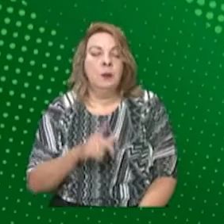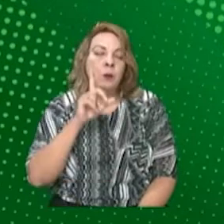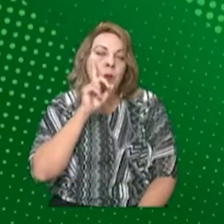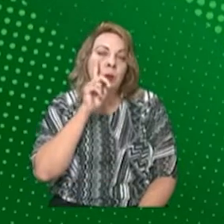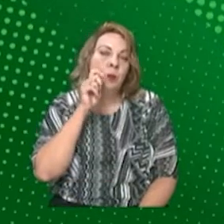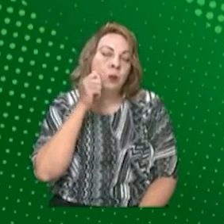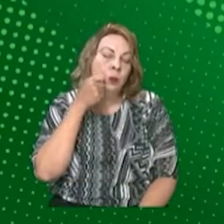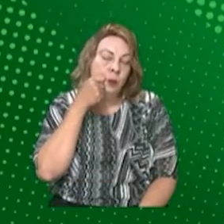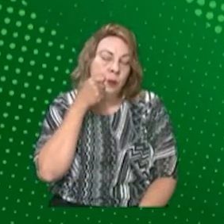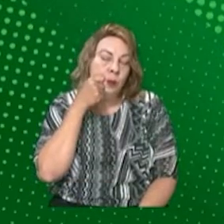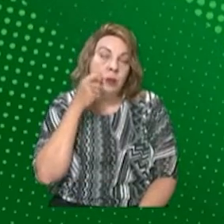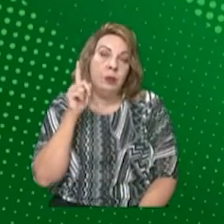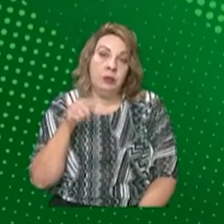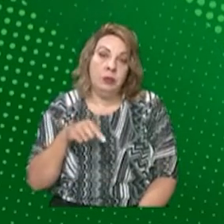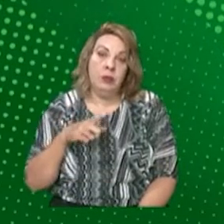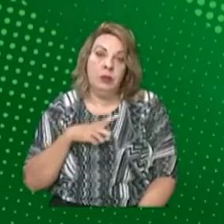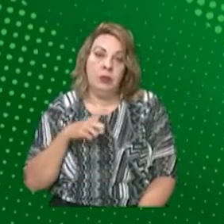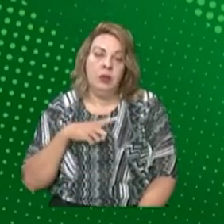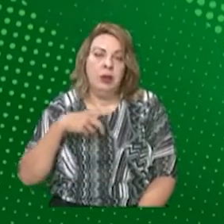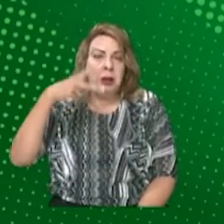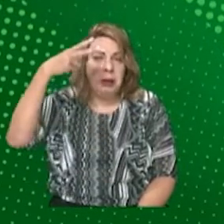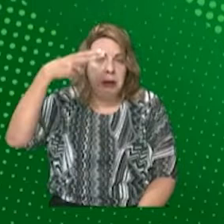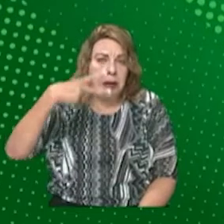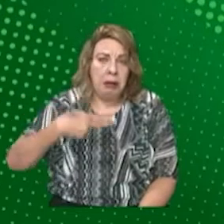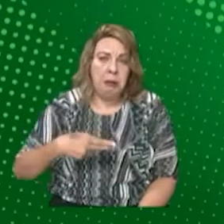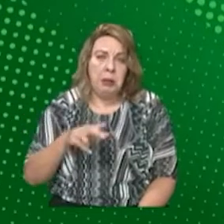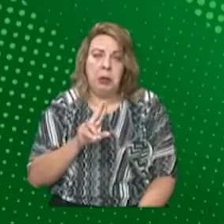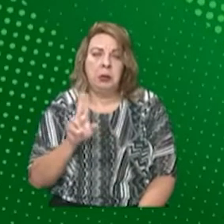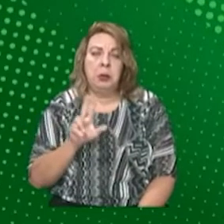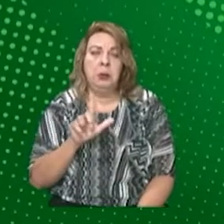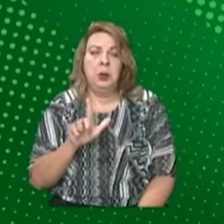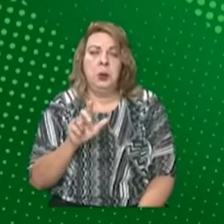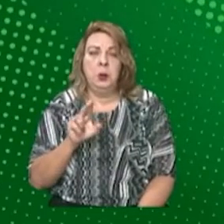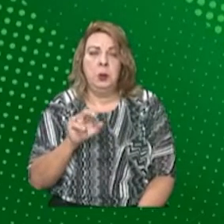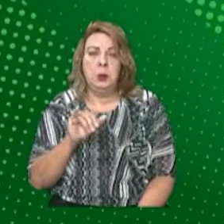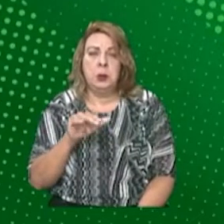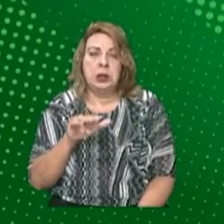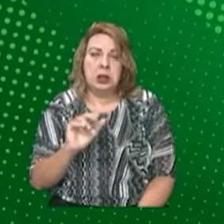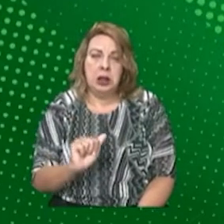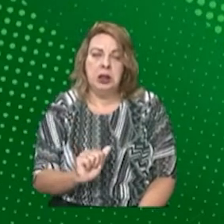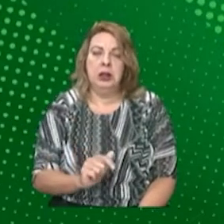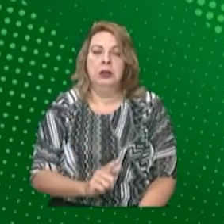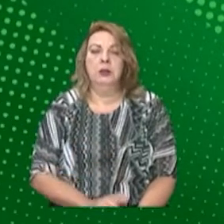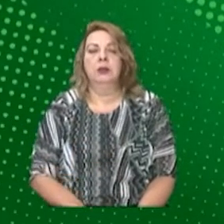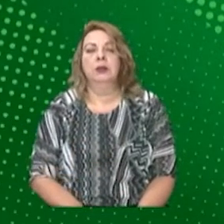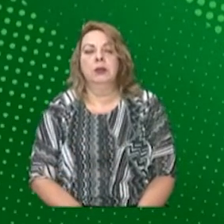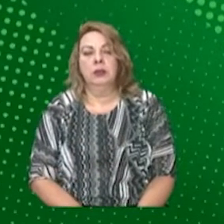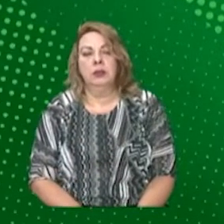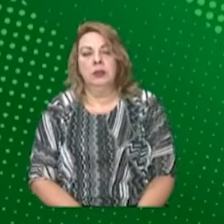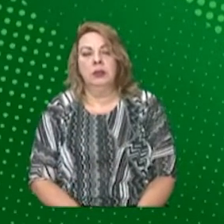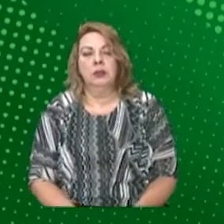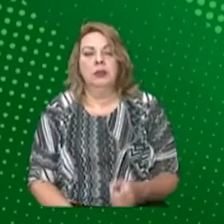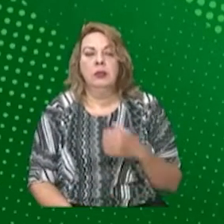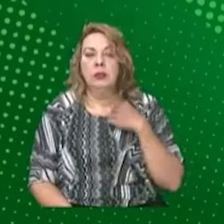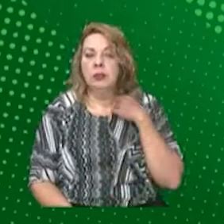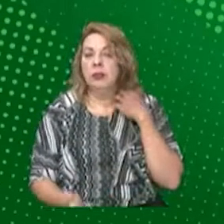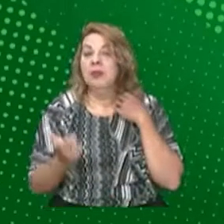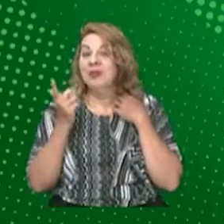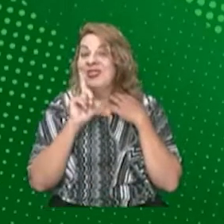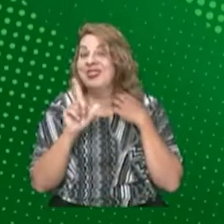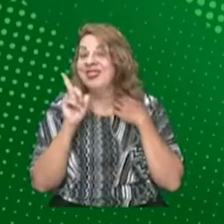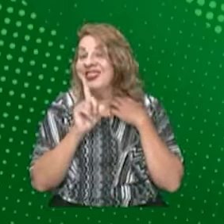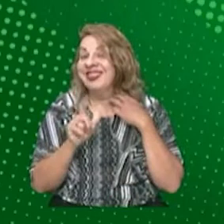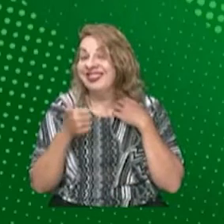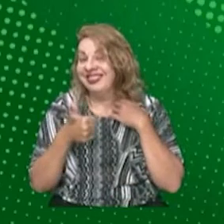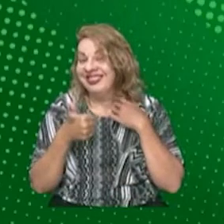Aracaju. E a Pé Quente é a Luciana, será que é a mesma? Será, parabéns, gente? Então. Se não for, homônimas aí, a Luciana contemplada e a